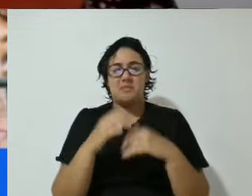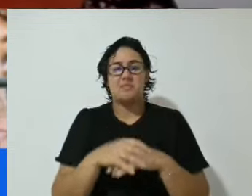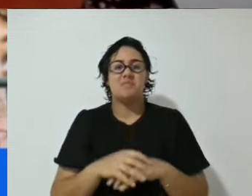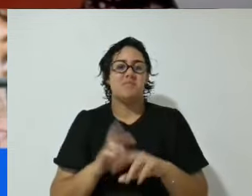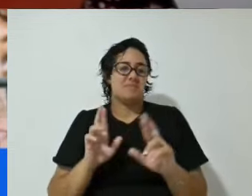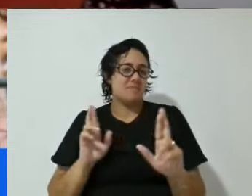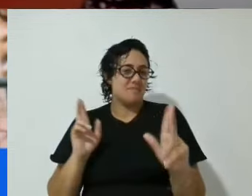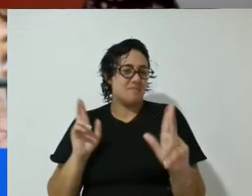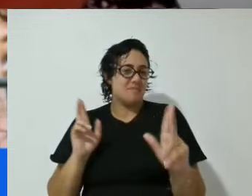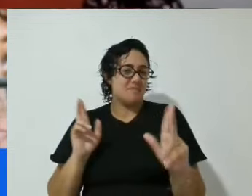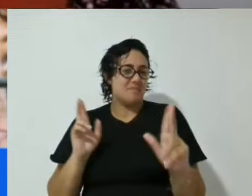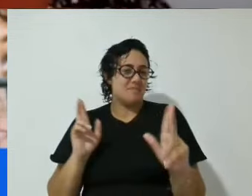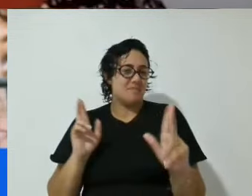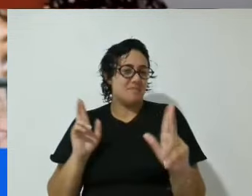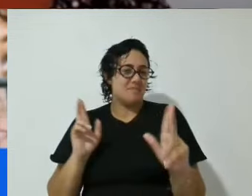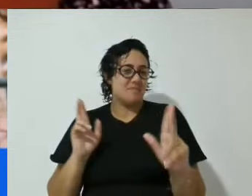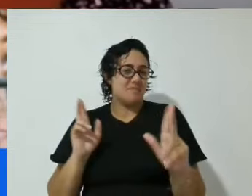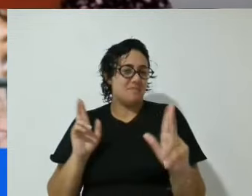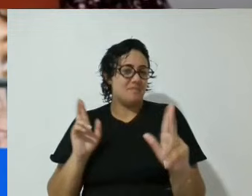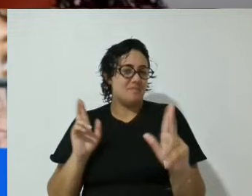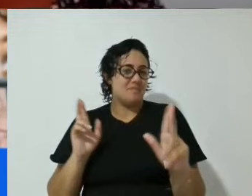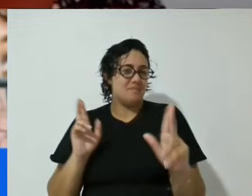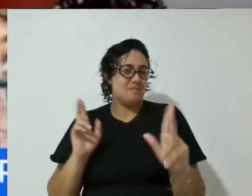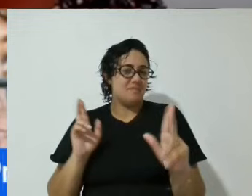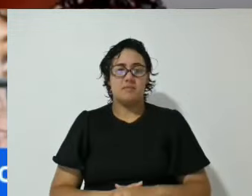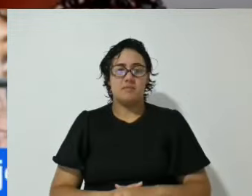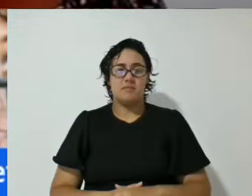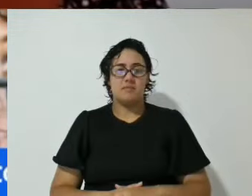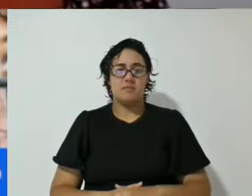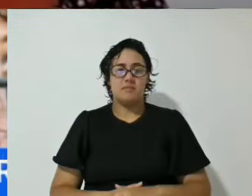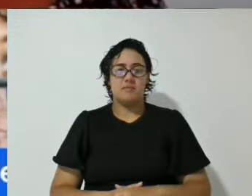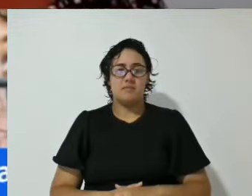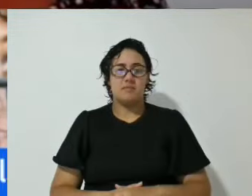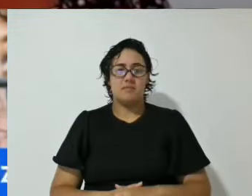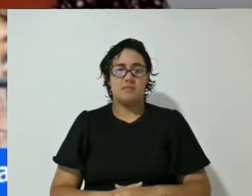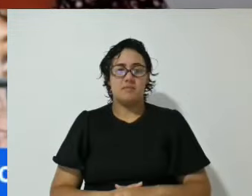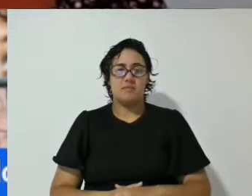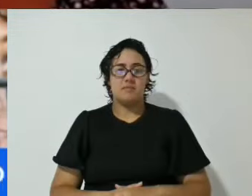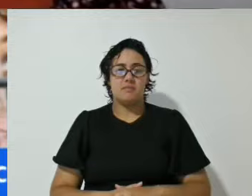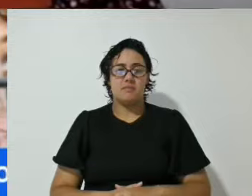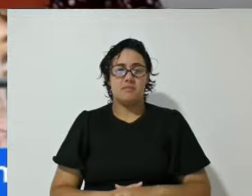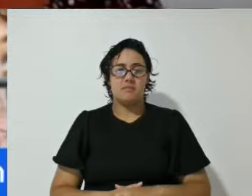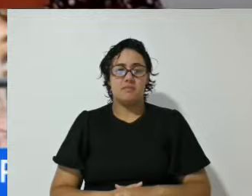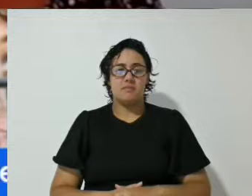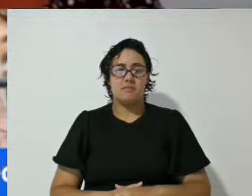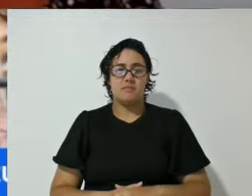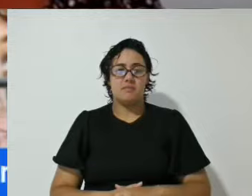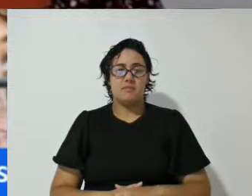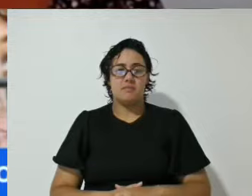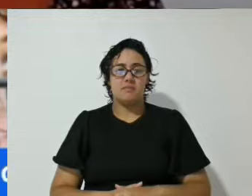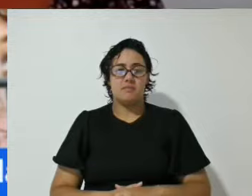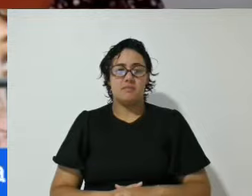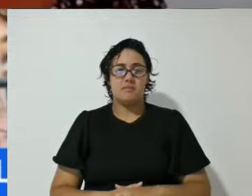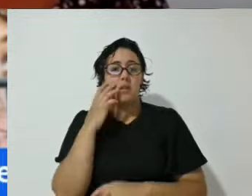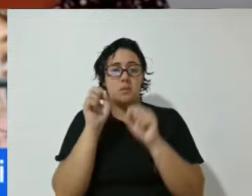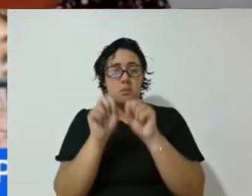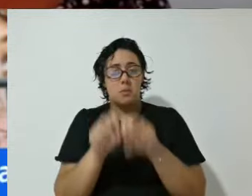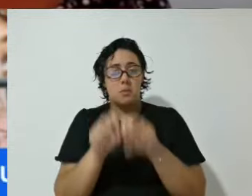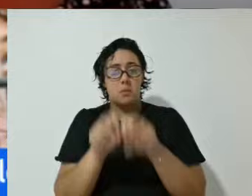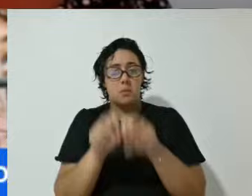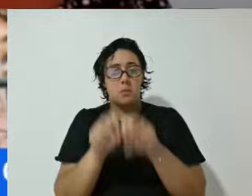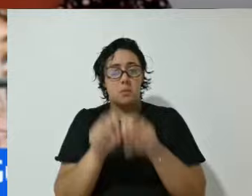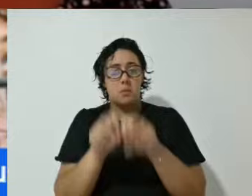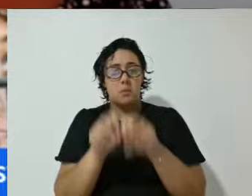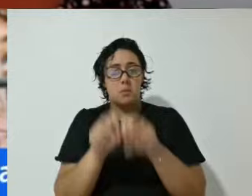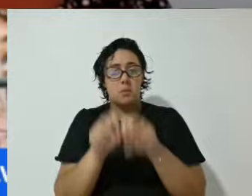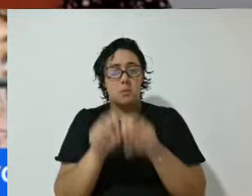Marcelas! Pois é. Bom, eu acho que o meu olhar mudou, sabe? Eu